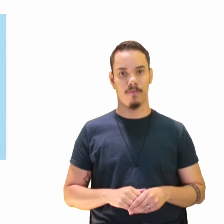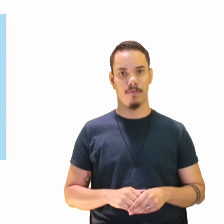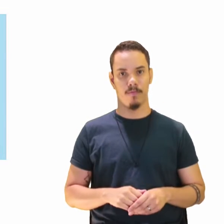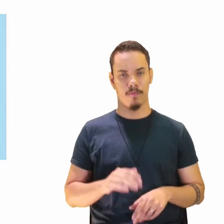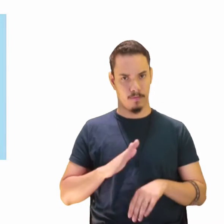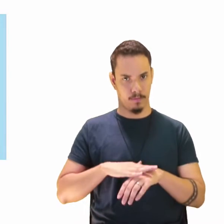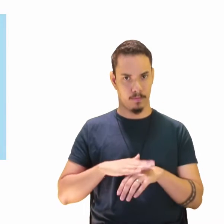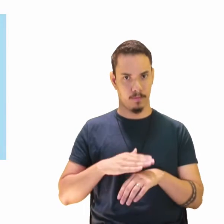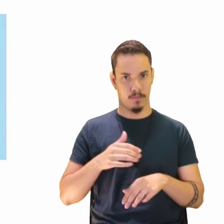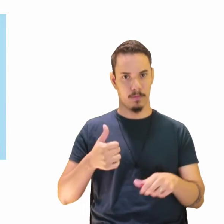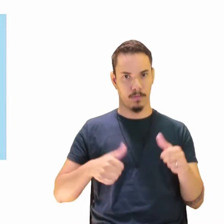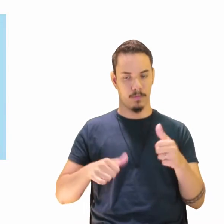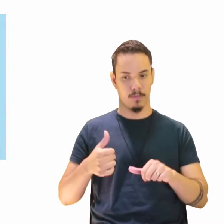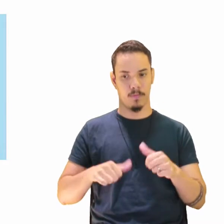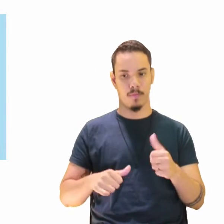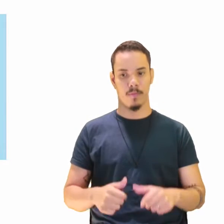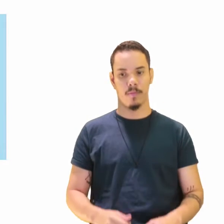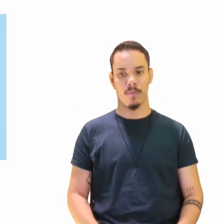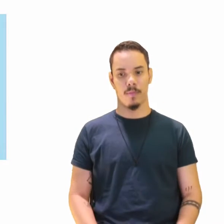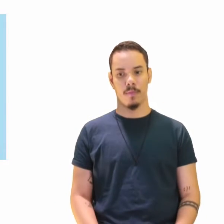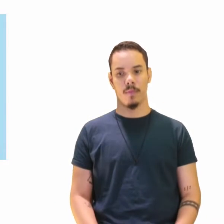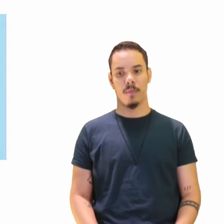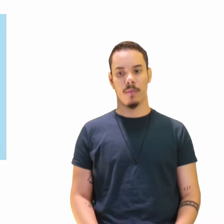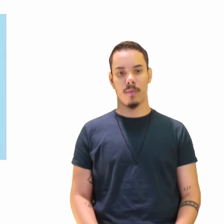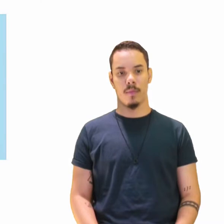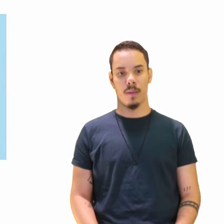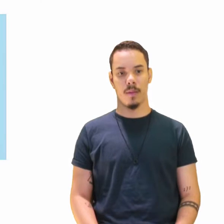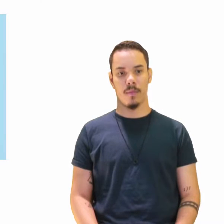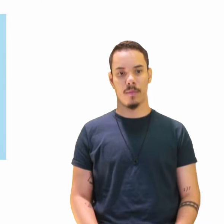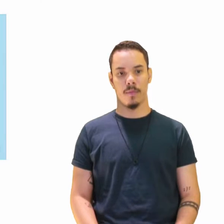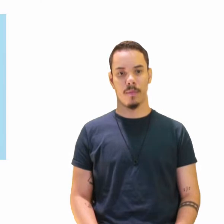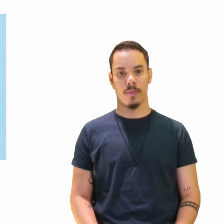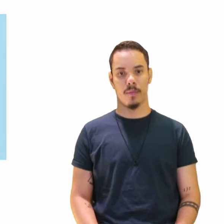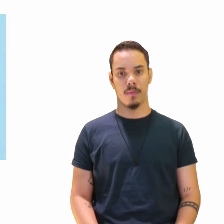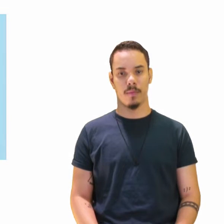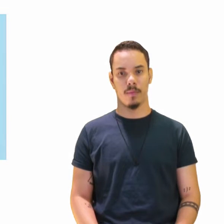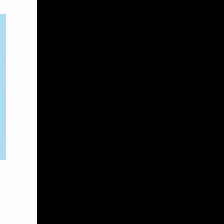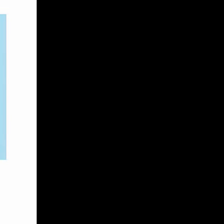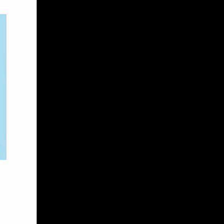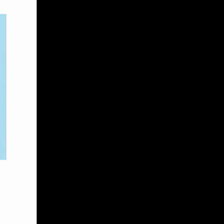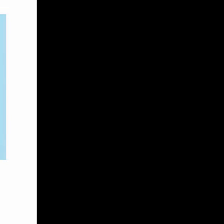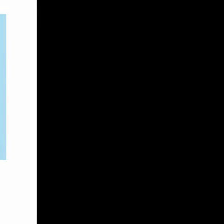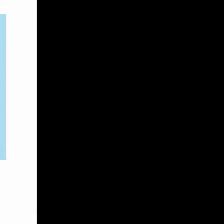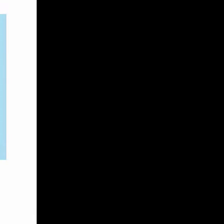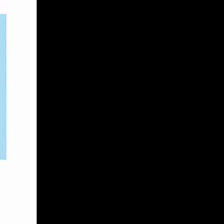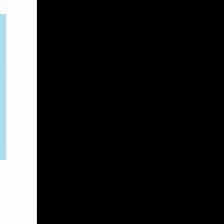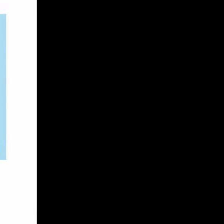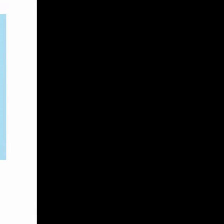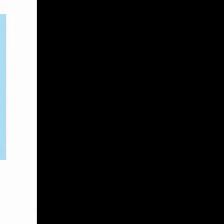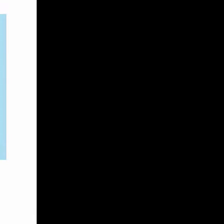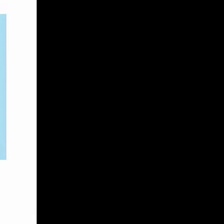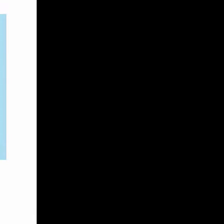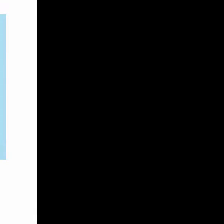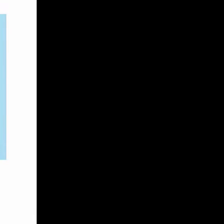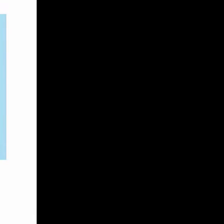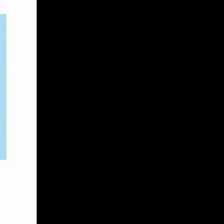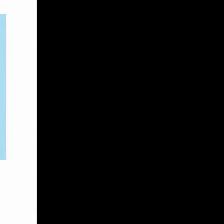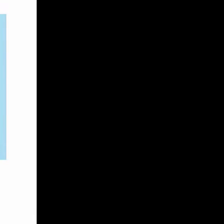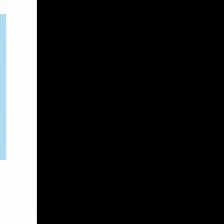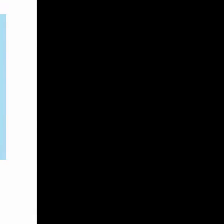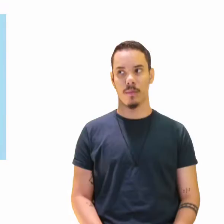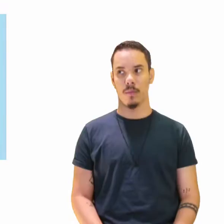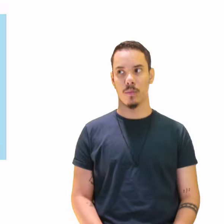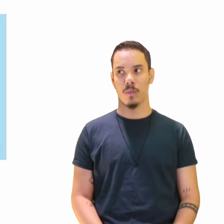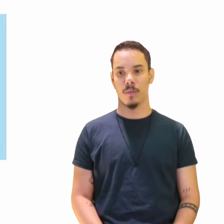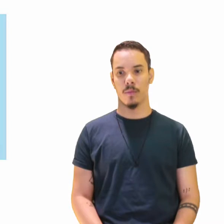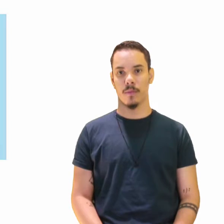Analisa aí comigo. Vamos lá? Pode conversar aí com um colega. Você consegue